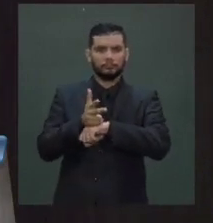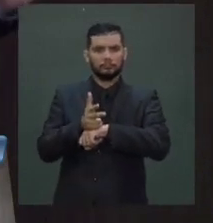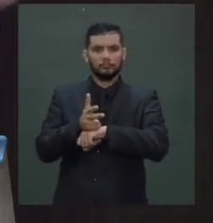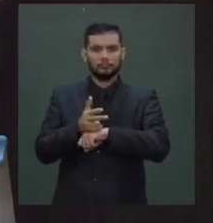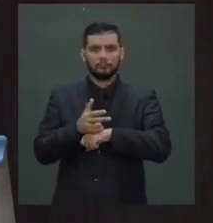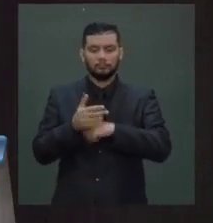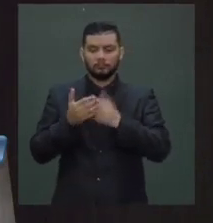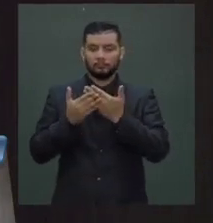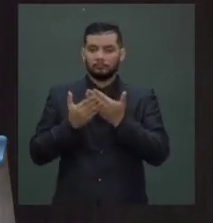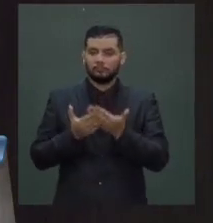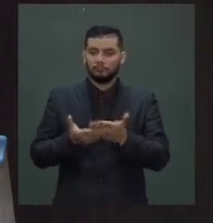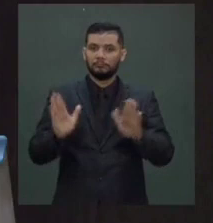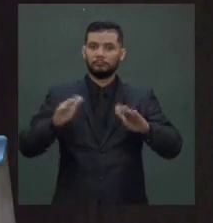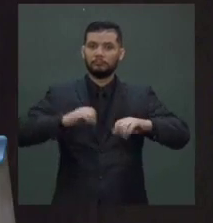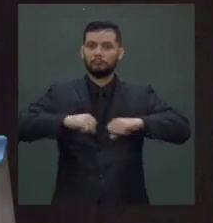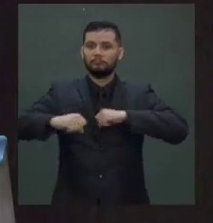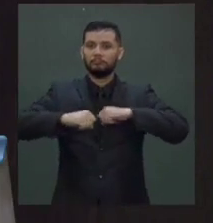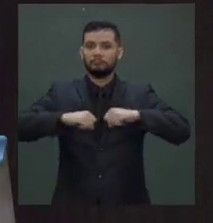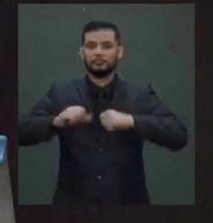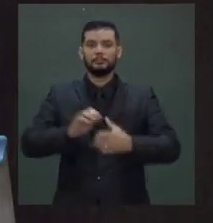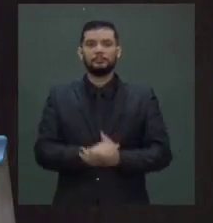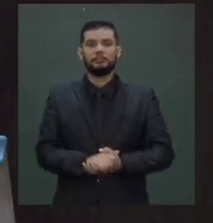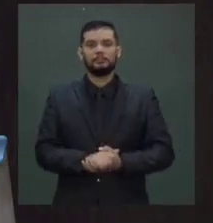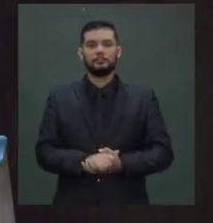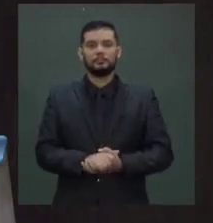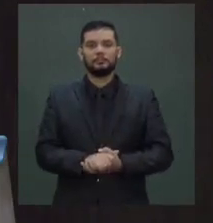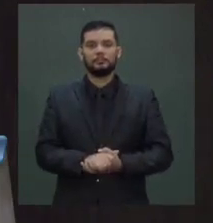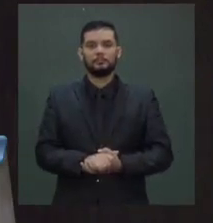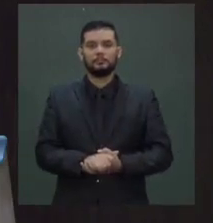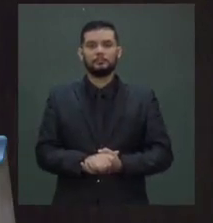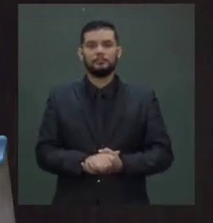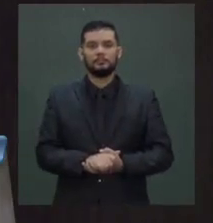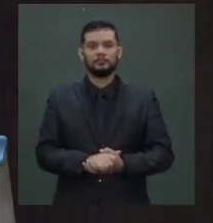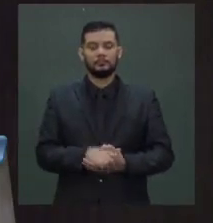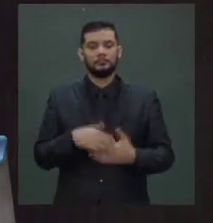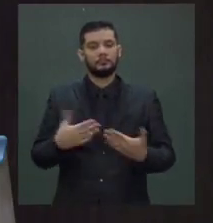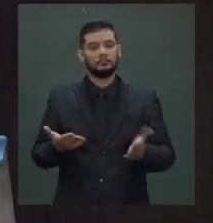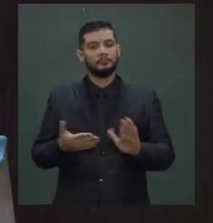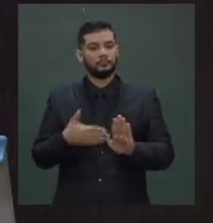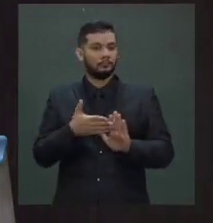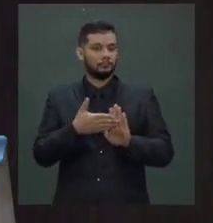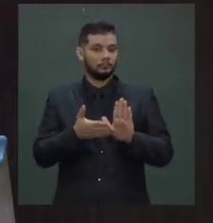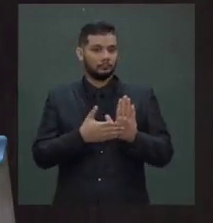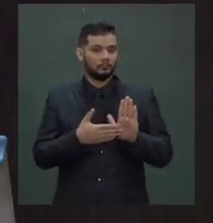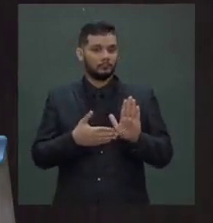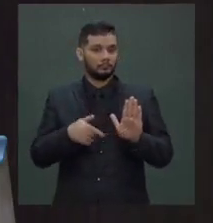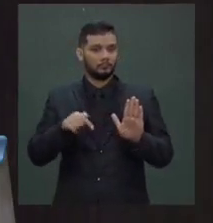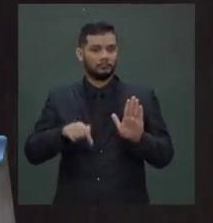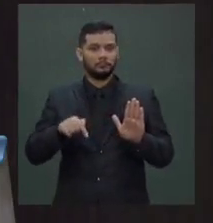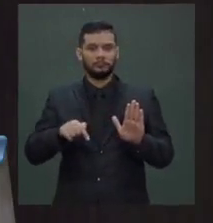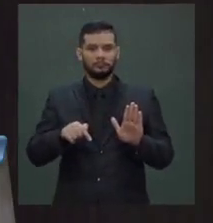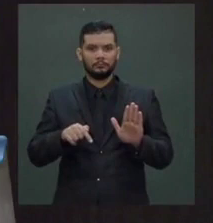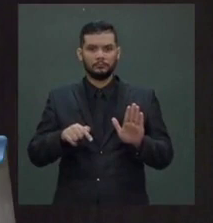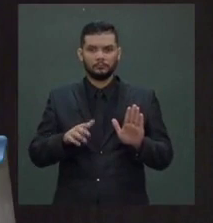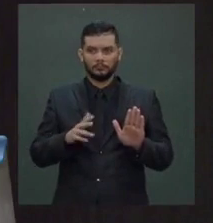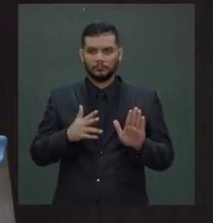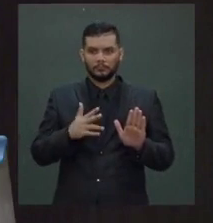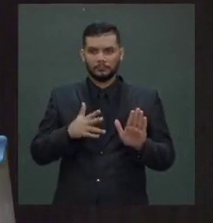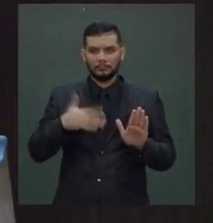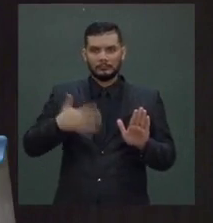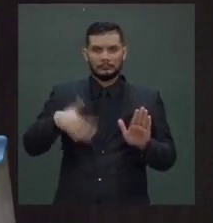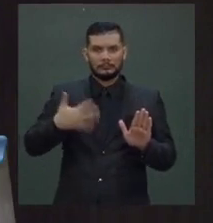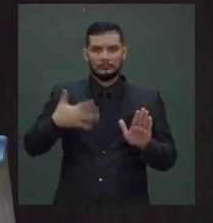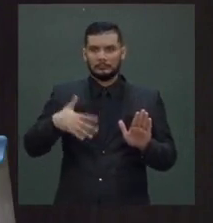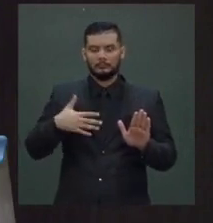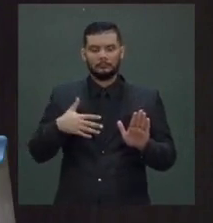nós abrimos o debate. E é o papel desta casa abrir o debate. Uma coisa que a gente não pode ter é medo de